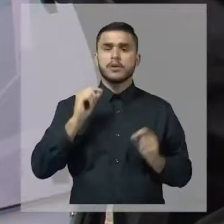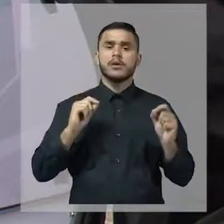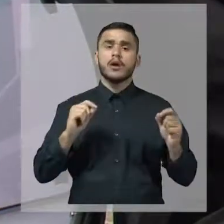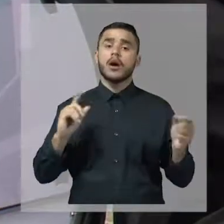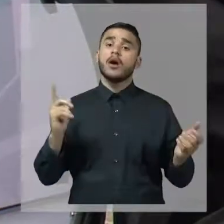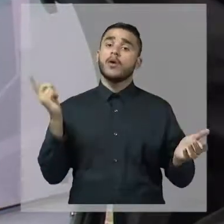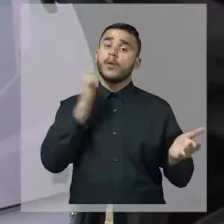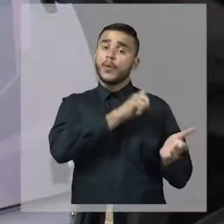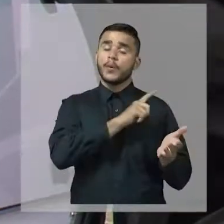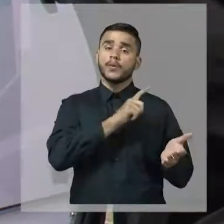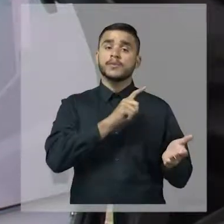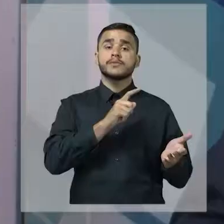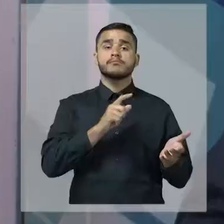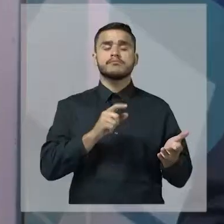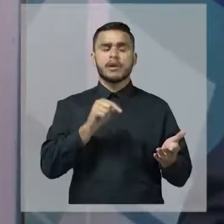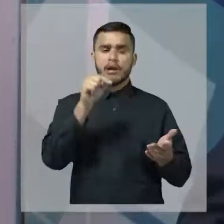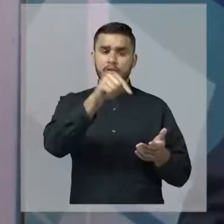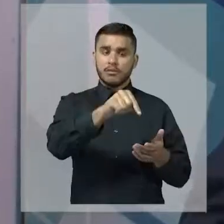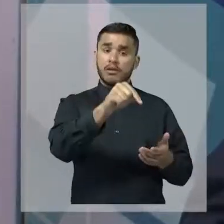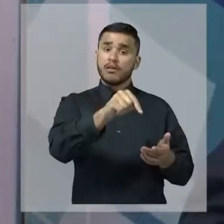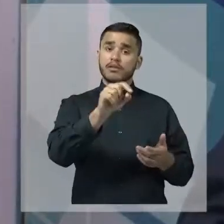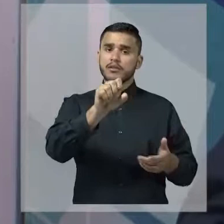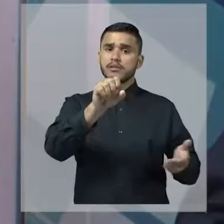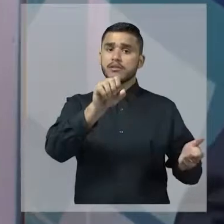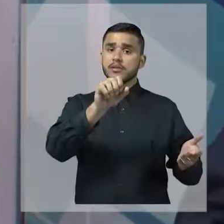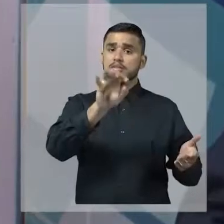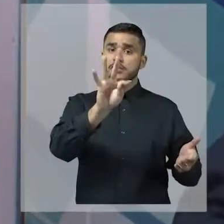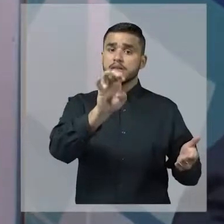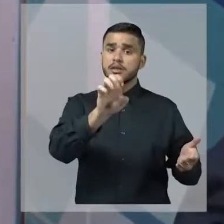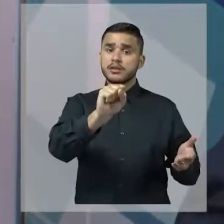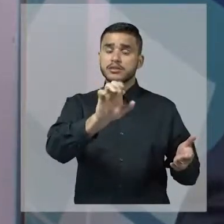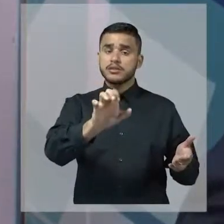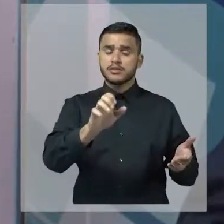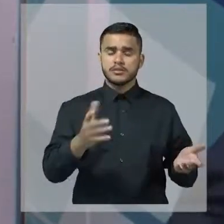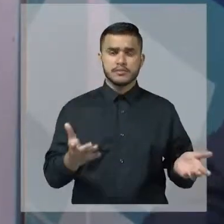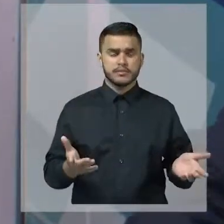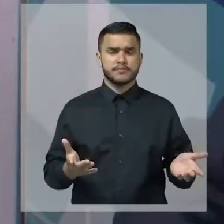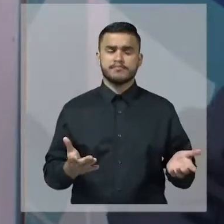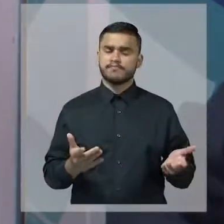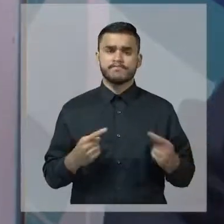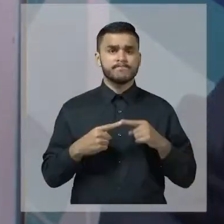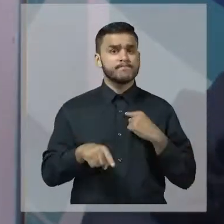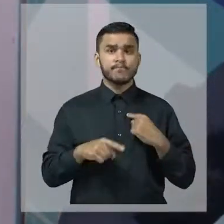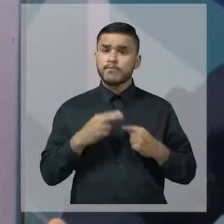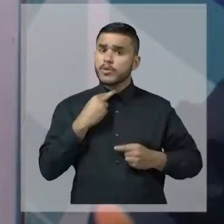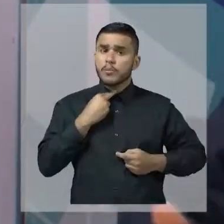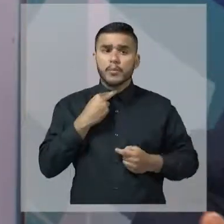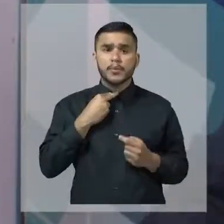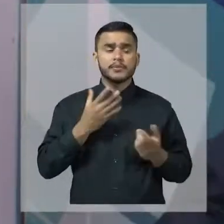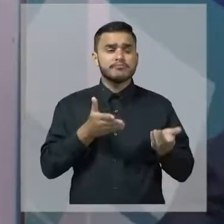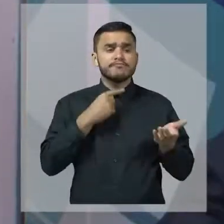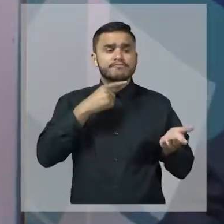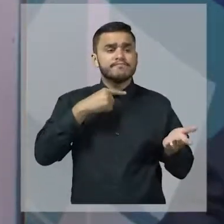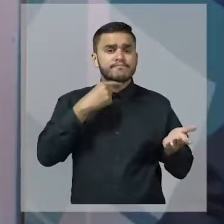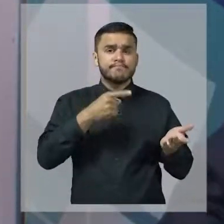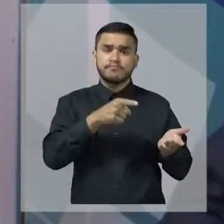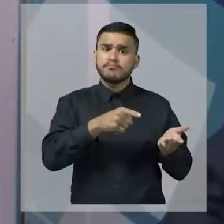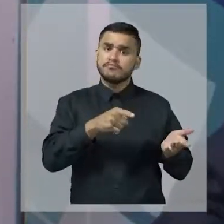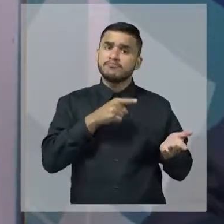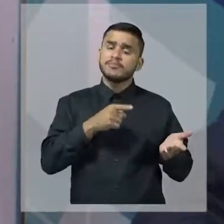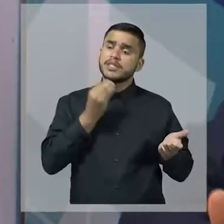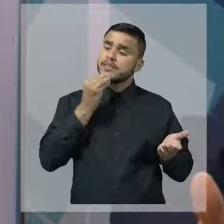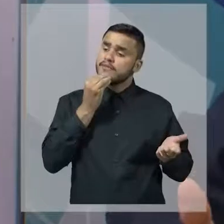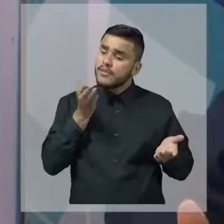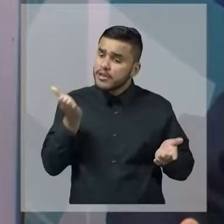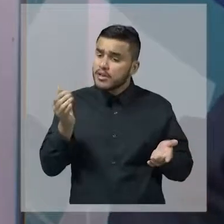os processos para exame de uma justiça que efetivamente não tem condição. Isso é fato público e notório.